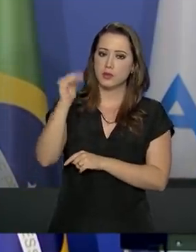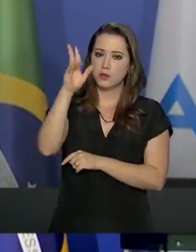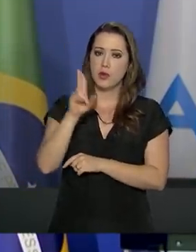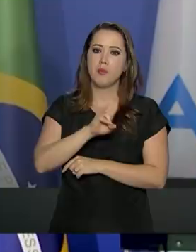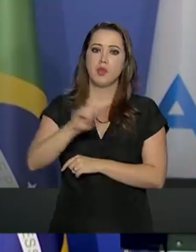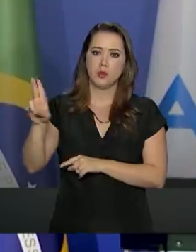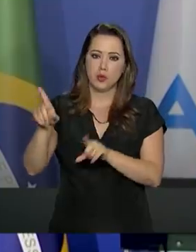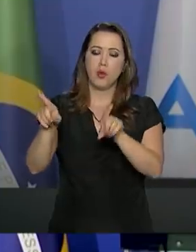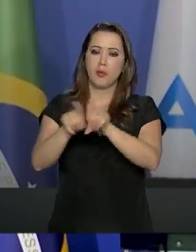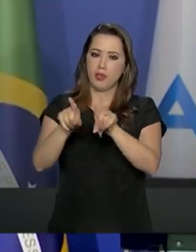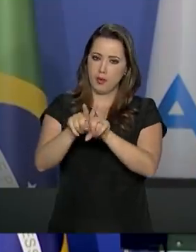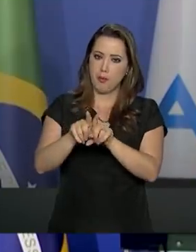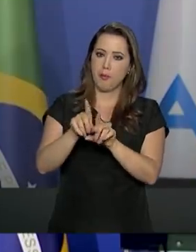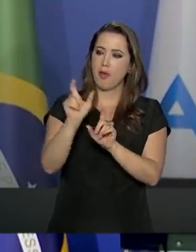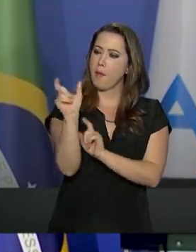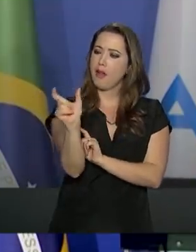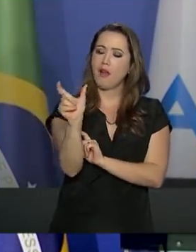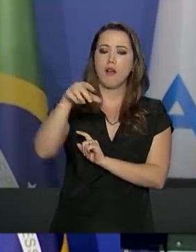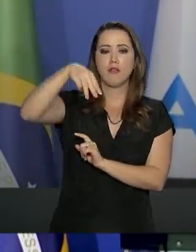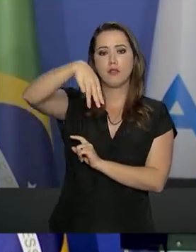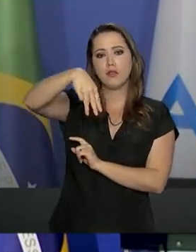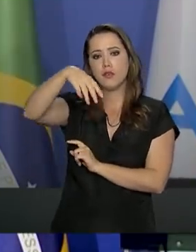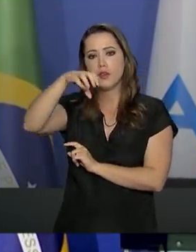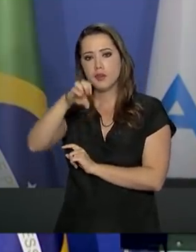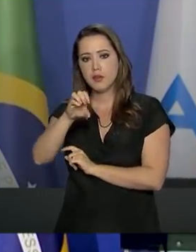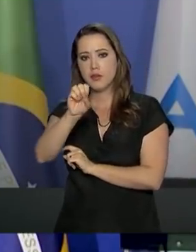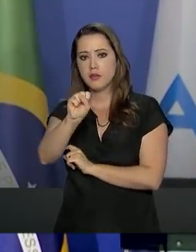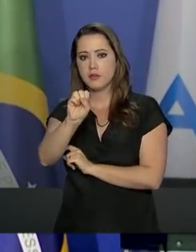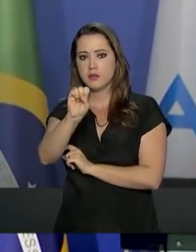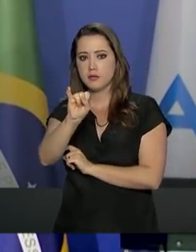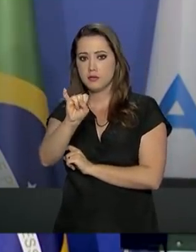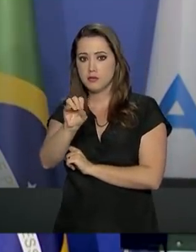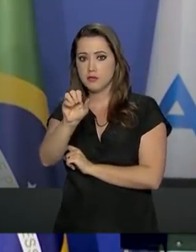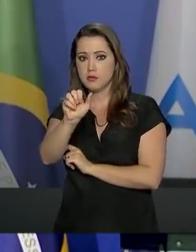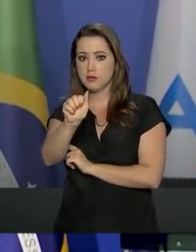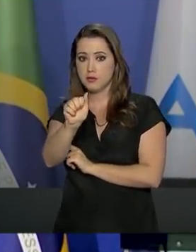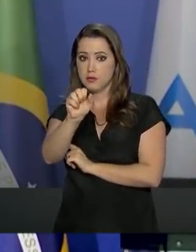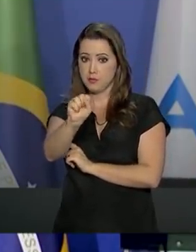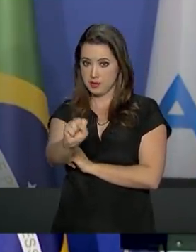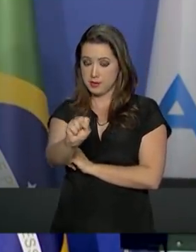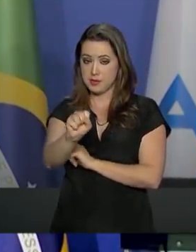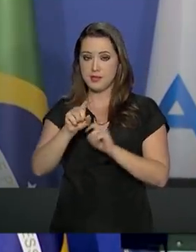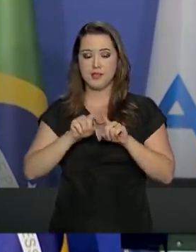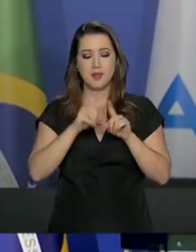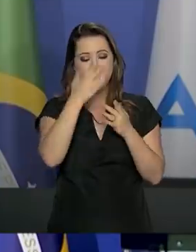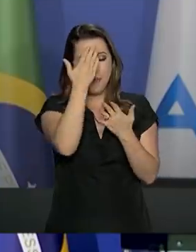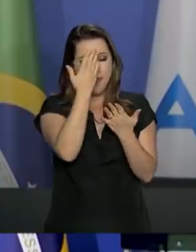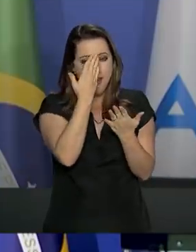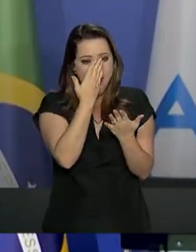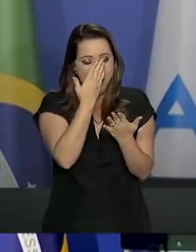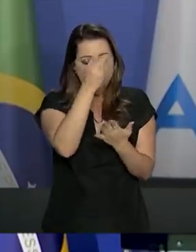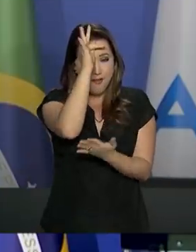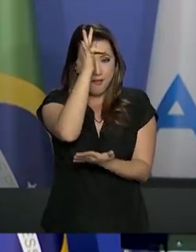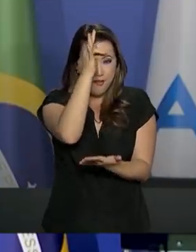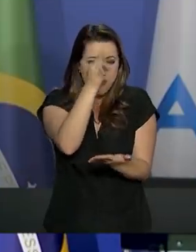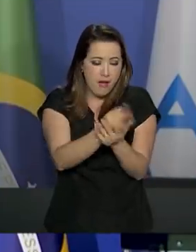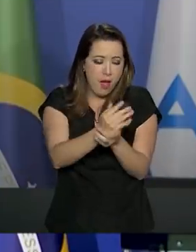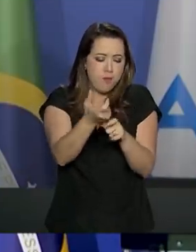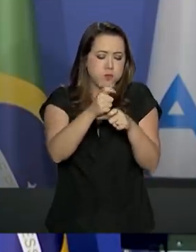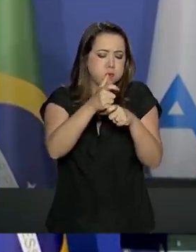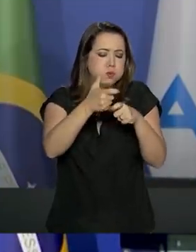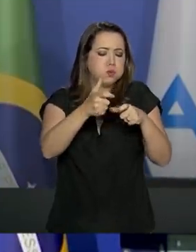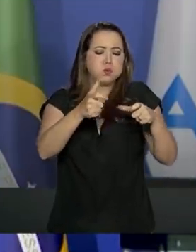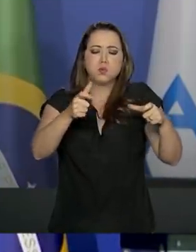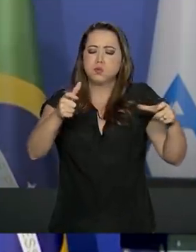nome também é Messias. And as a coincidence, no more than that, my name is also Messiah. Mas a minha fé é enorme. My faith